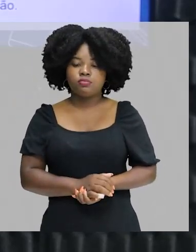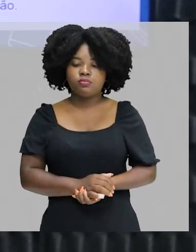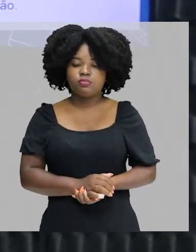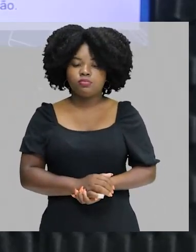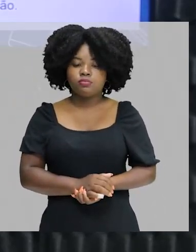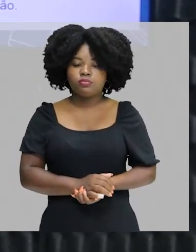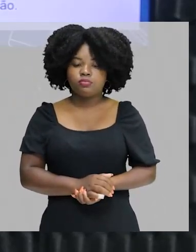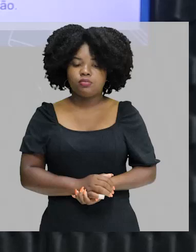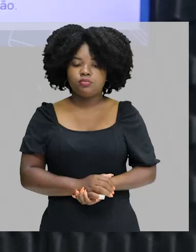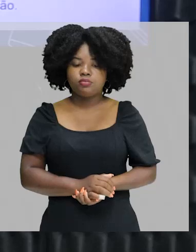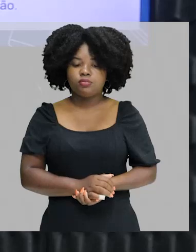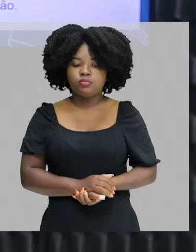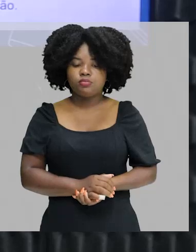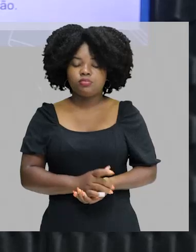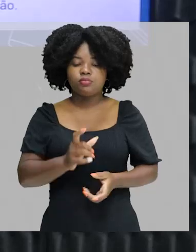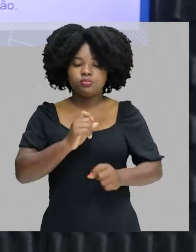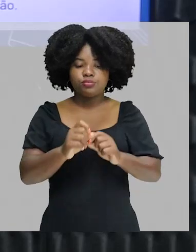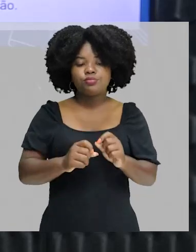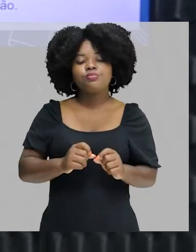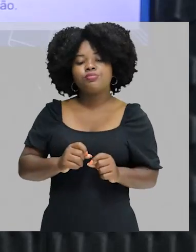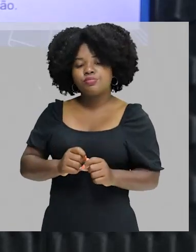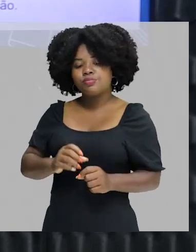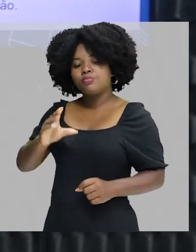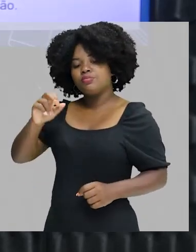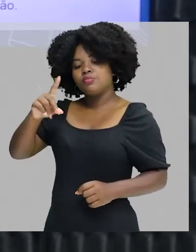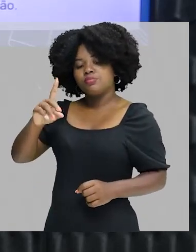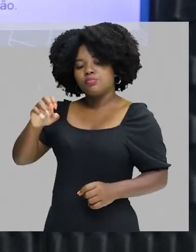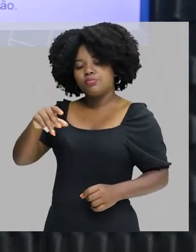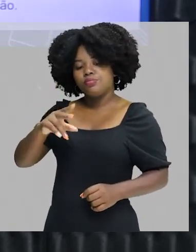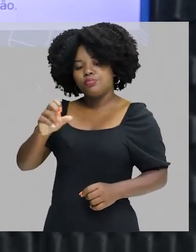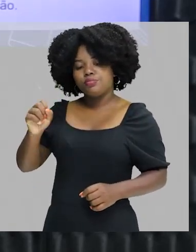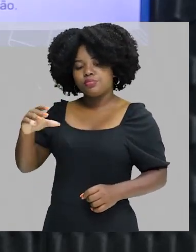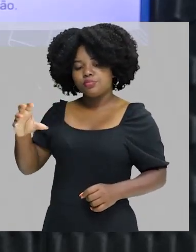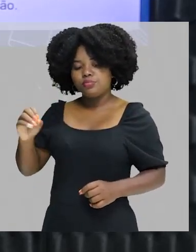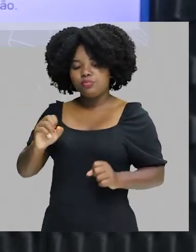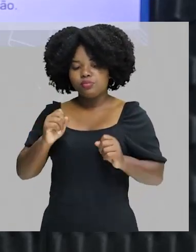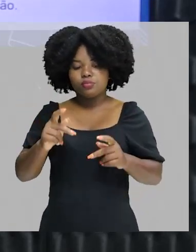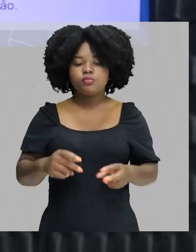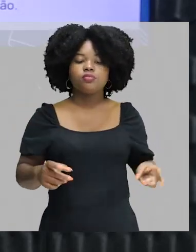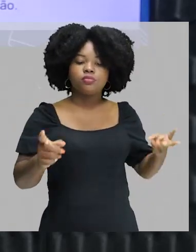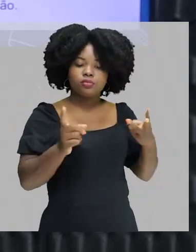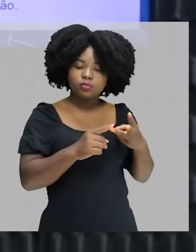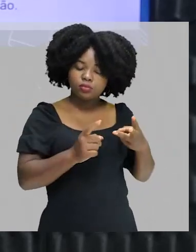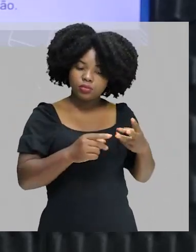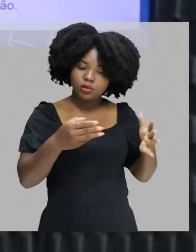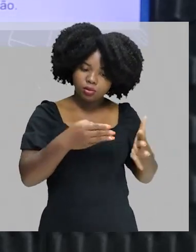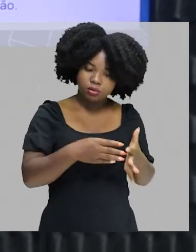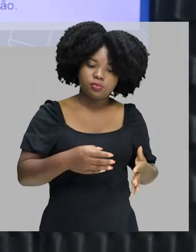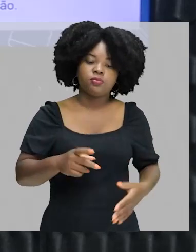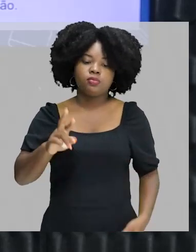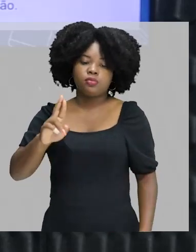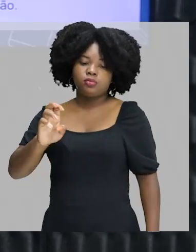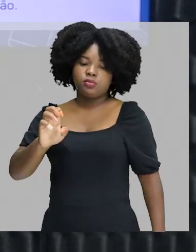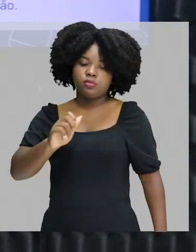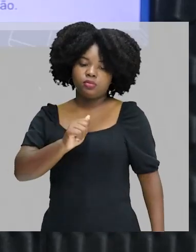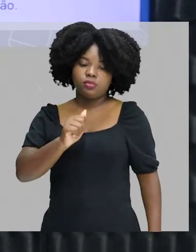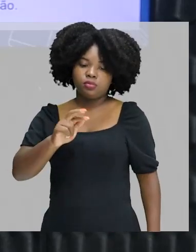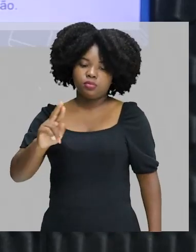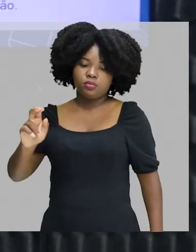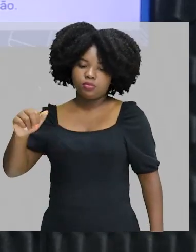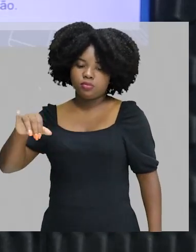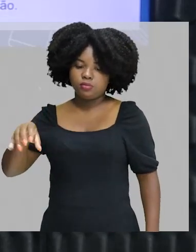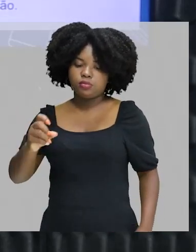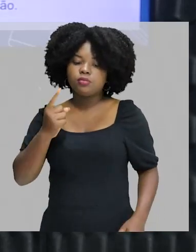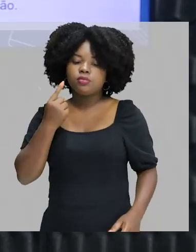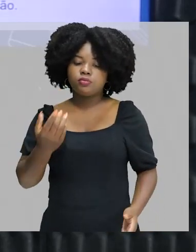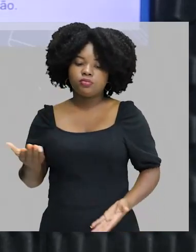essa eliminação, estamos diante de um polímero de condensação. E os polímeros de rearranjo